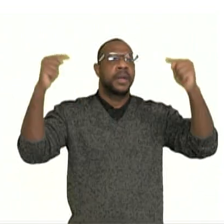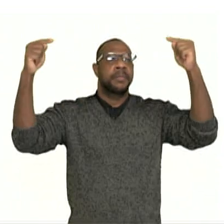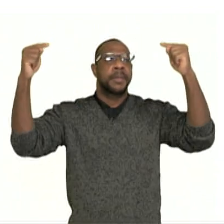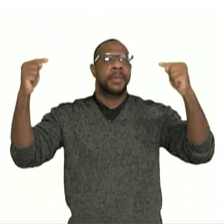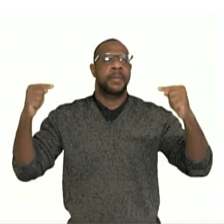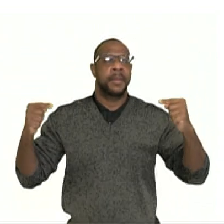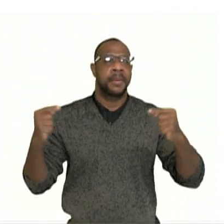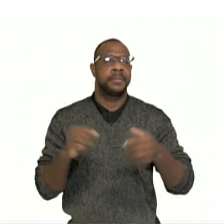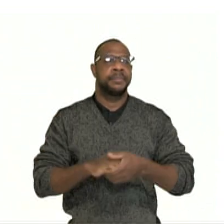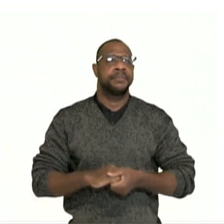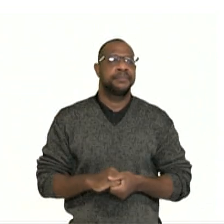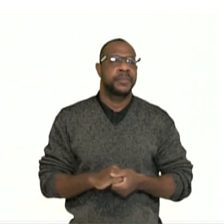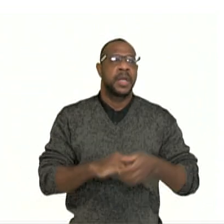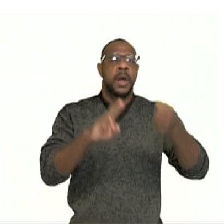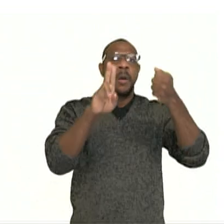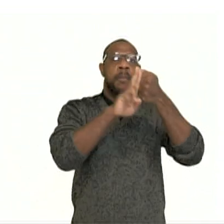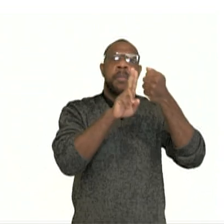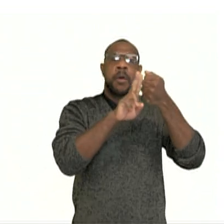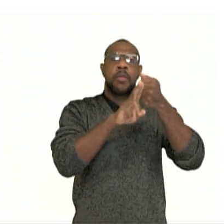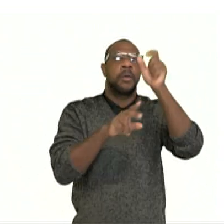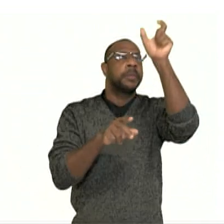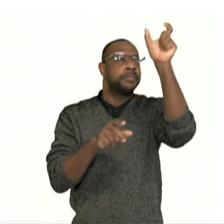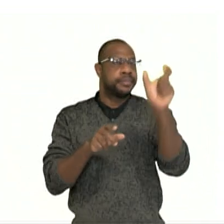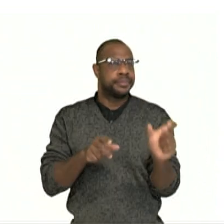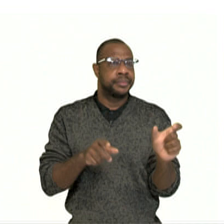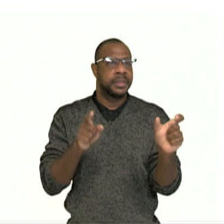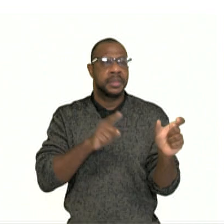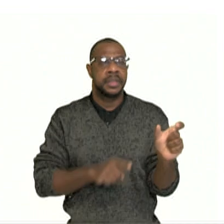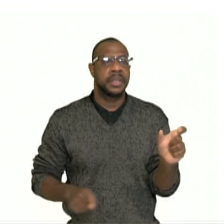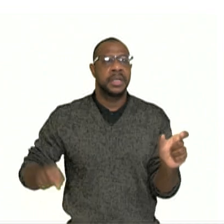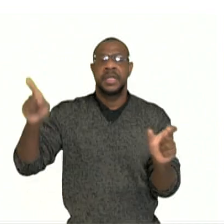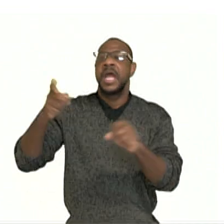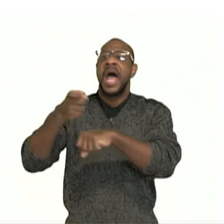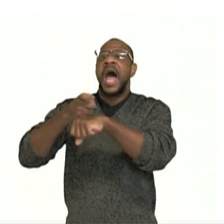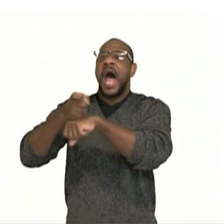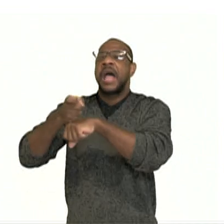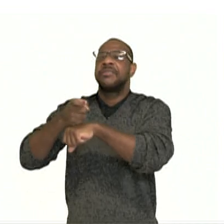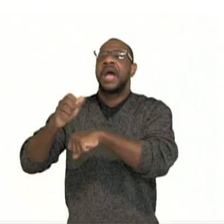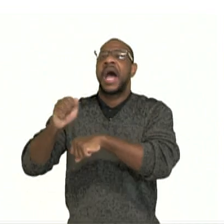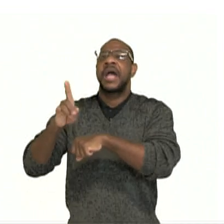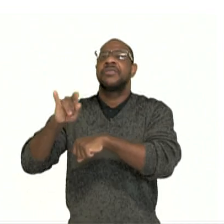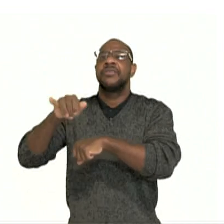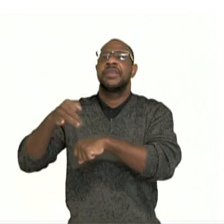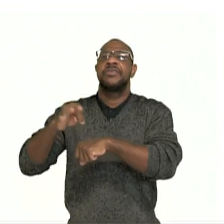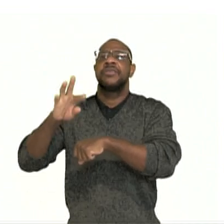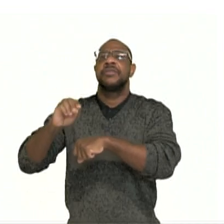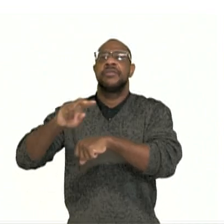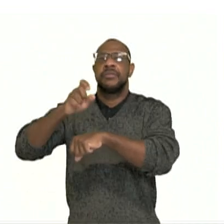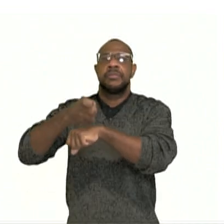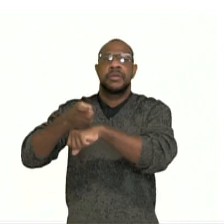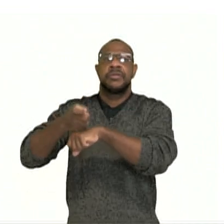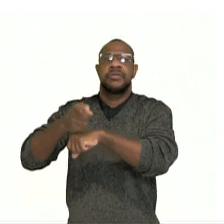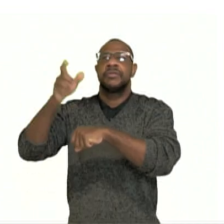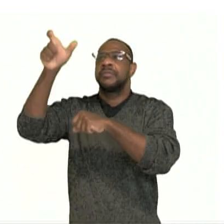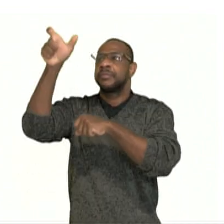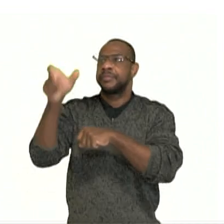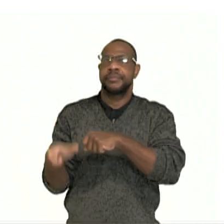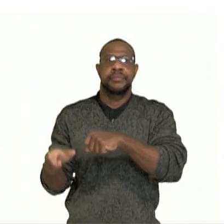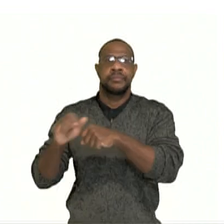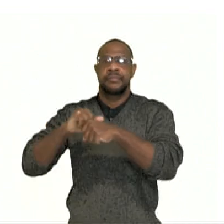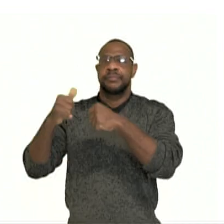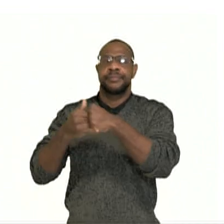they, their. Então, nós temos aqui, por exemplo, eu, meu, você, seu, ele,